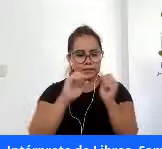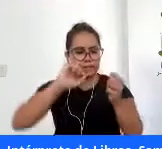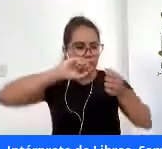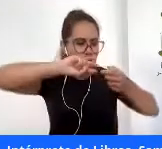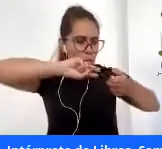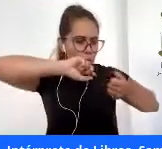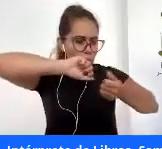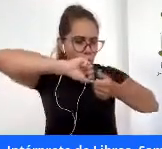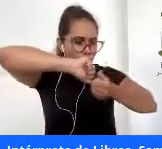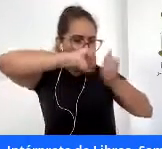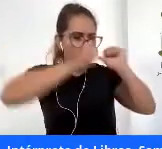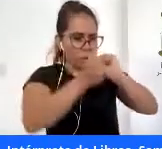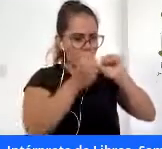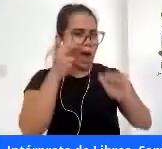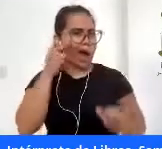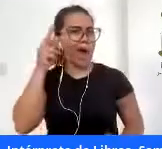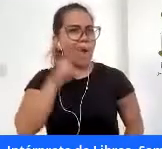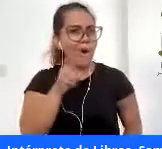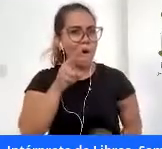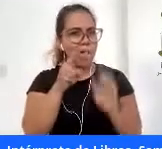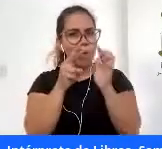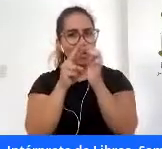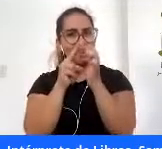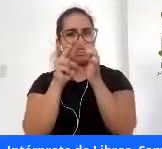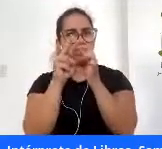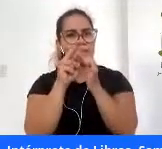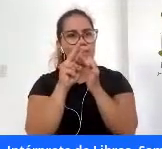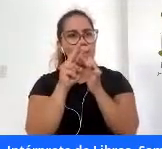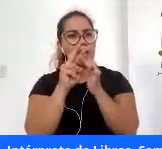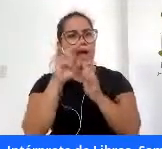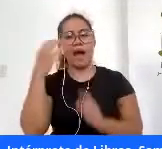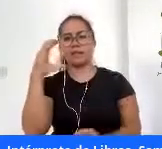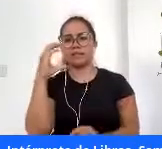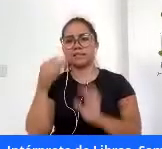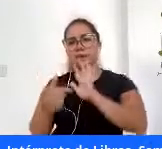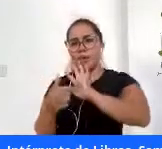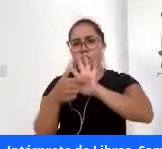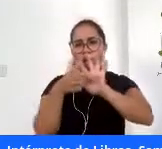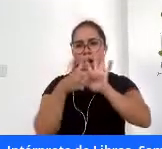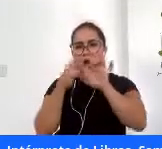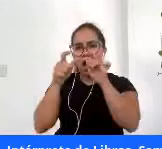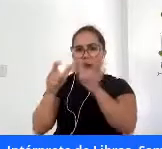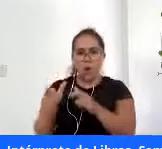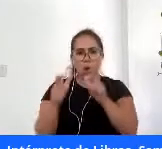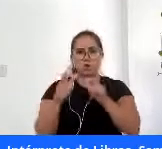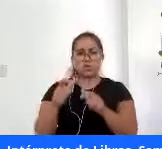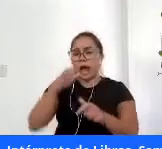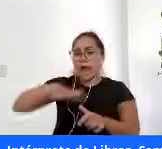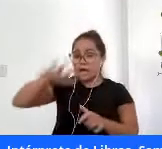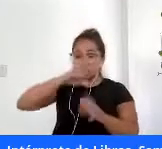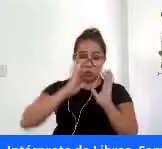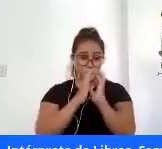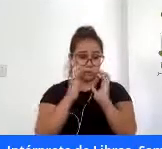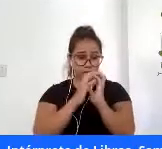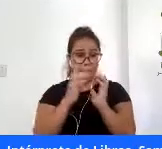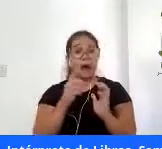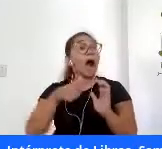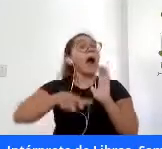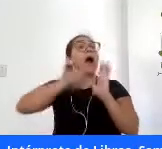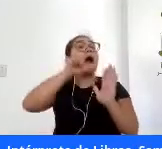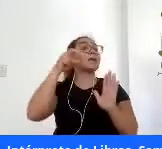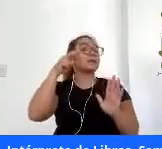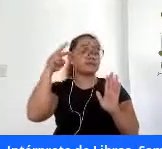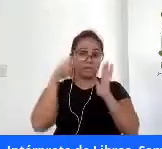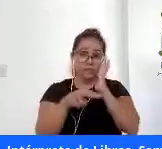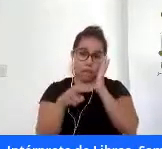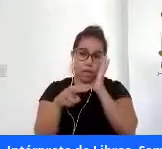que é interessante é que a ciência tem mostrado atualmente que a região do cérebro que antes era dedicada à visão, no